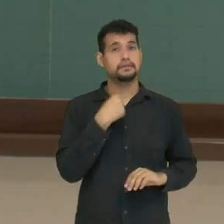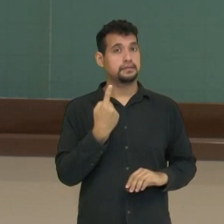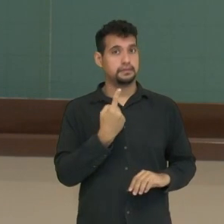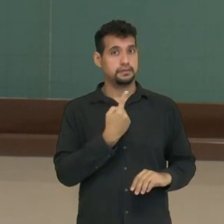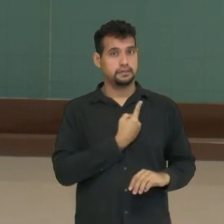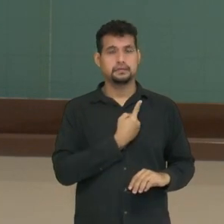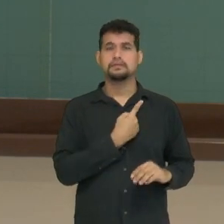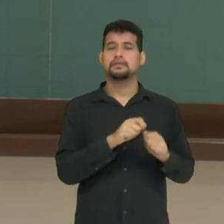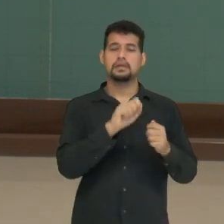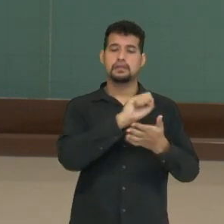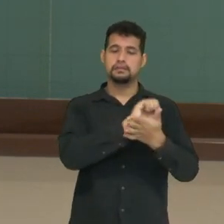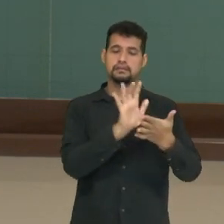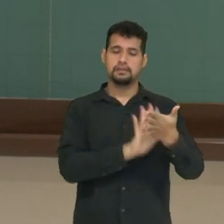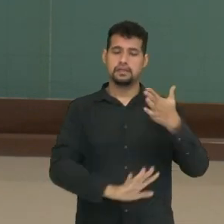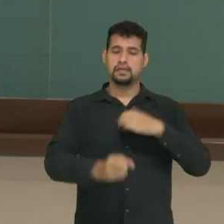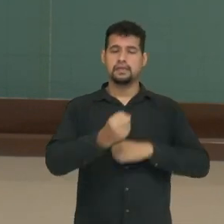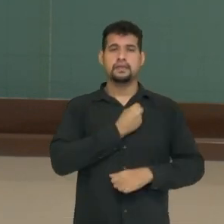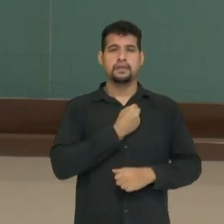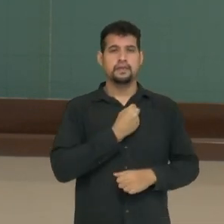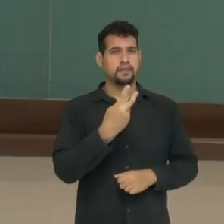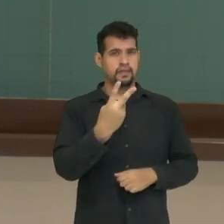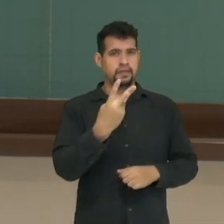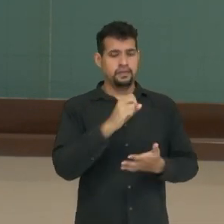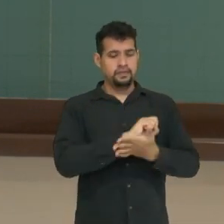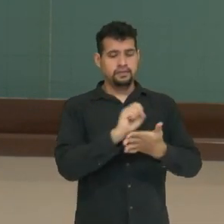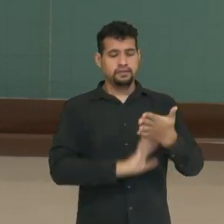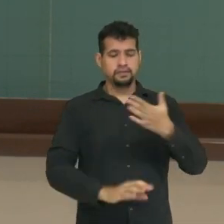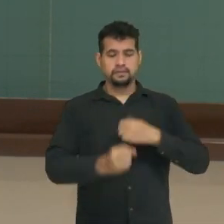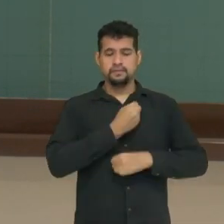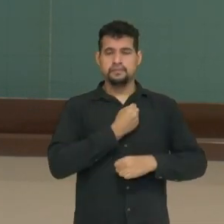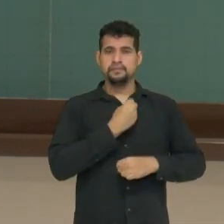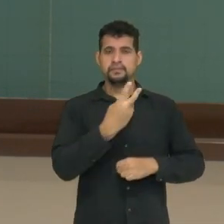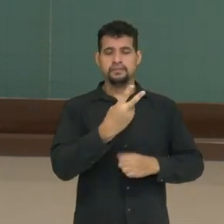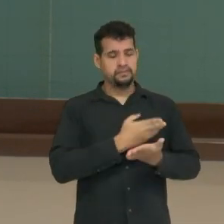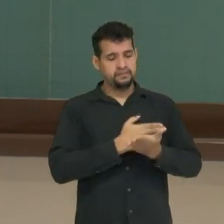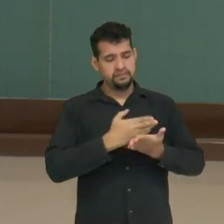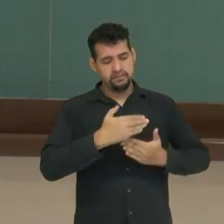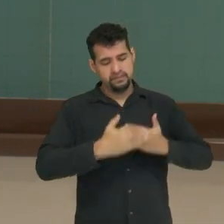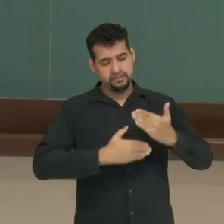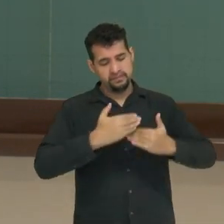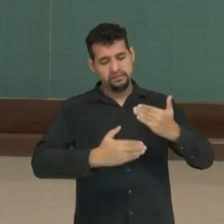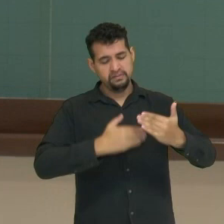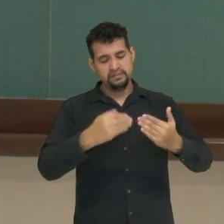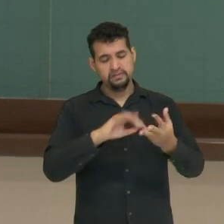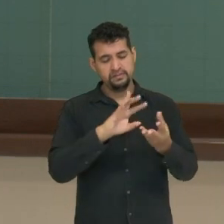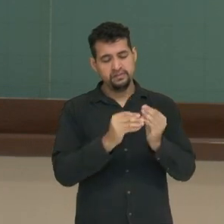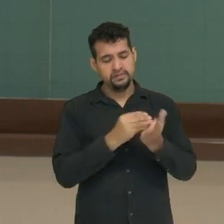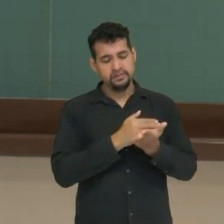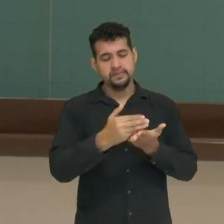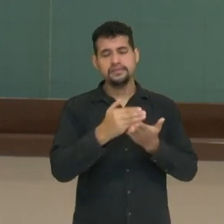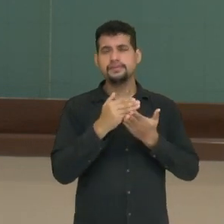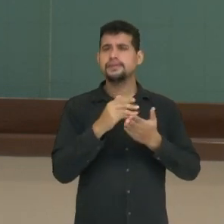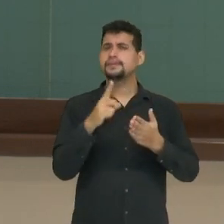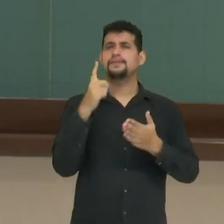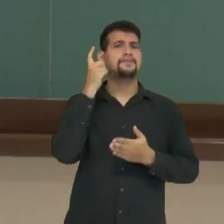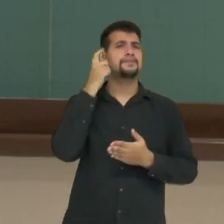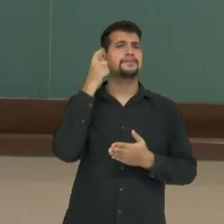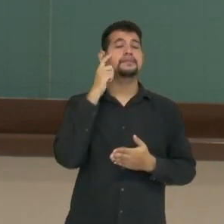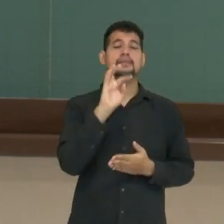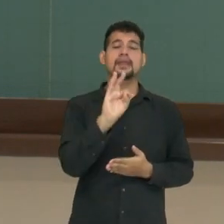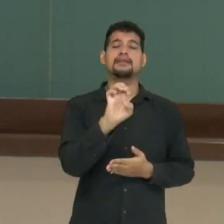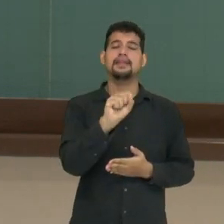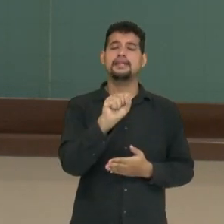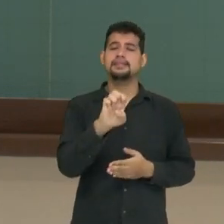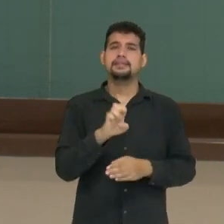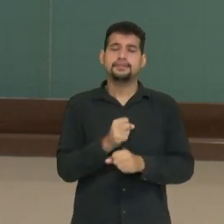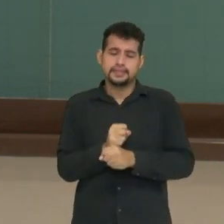Para a atividade 2. Então, na atividade 2, a gente começa o trabalho com a introdução. Então, considerando a tese